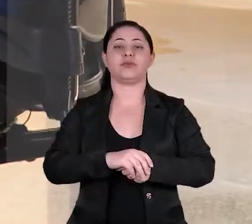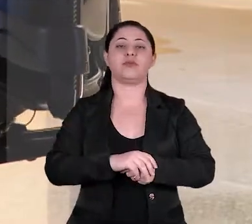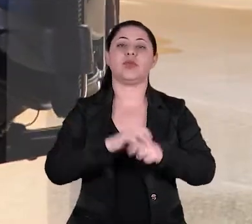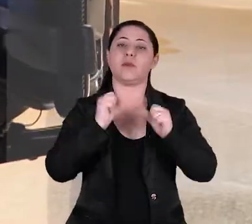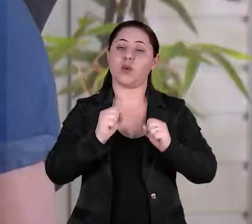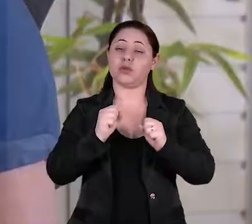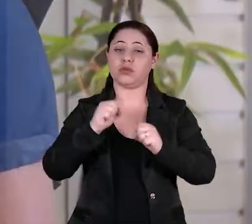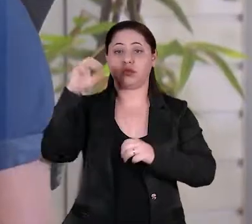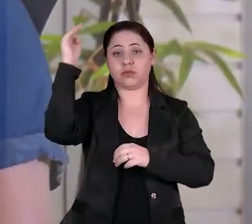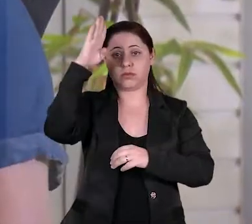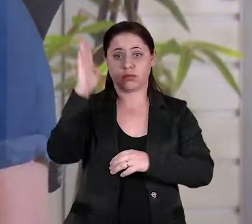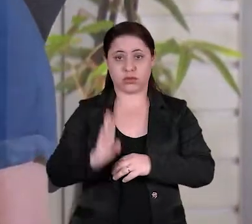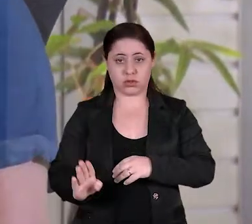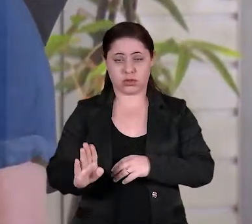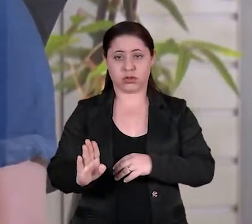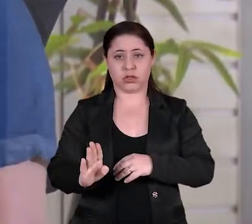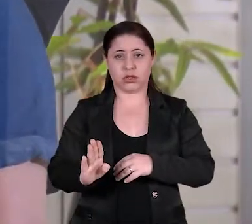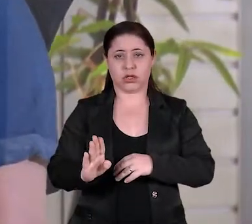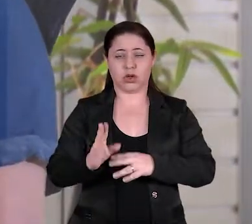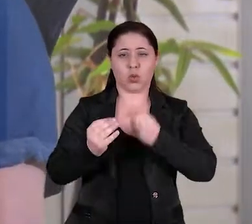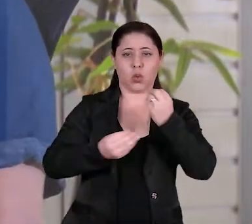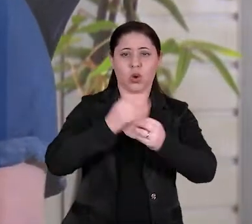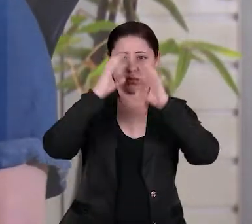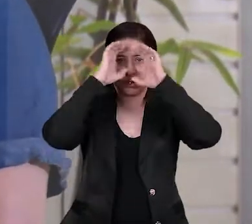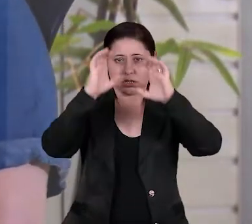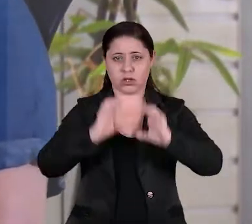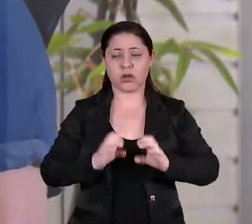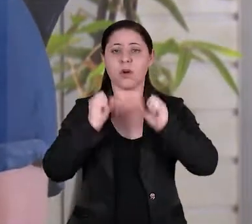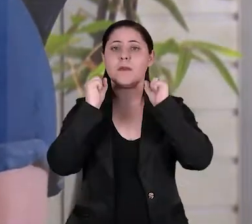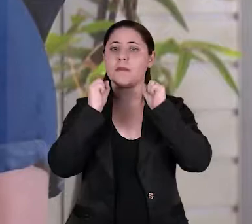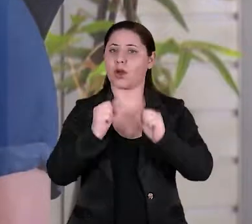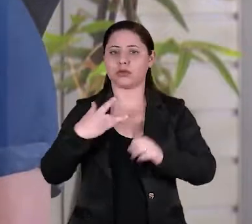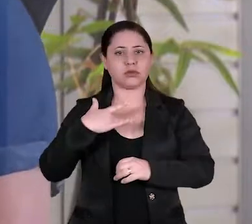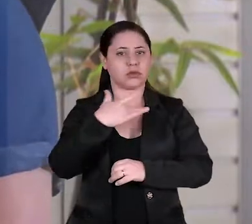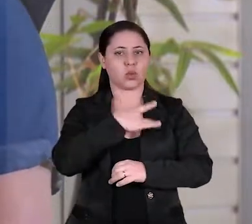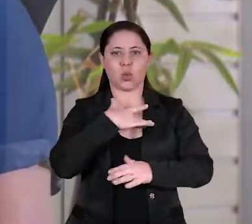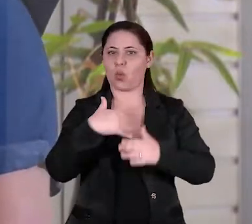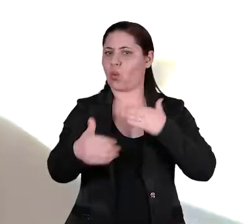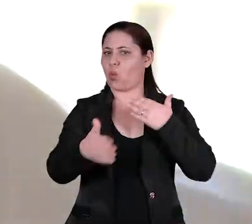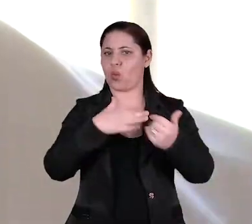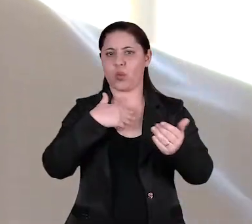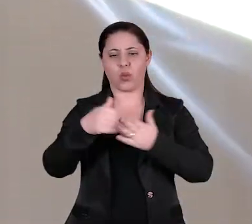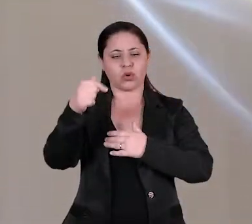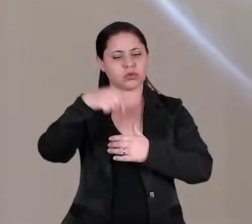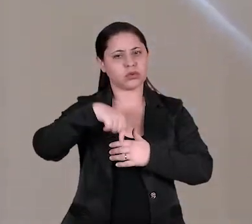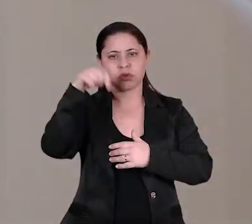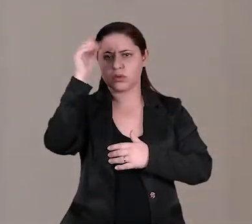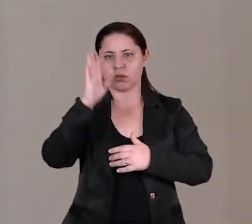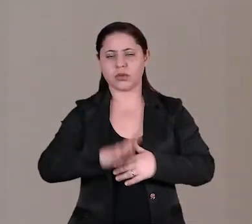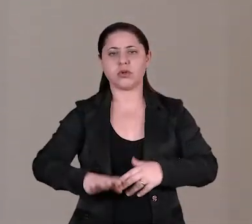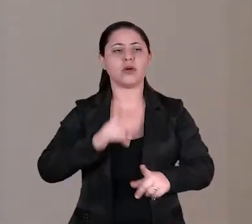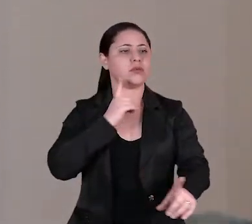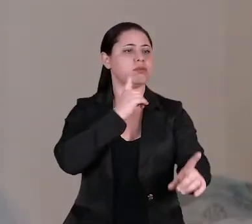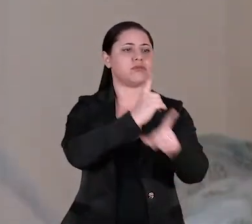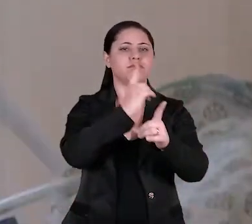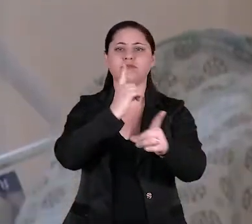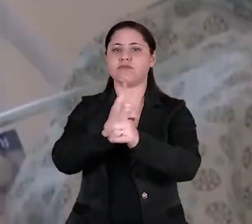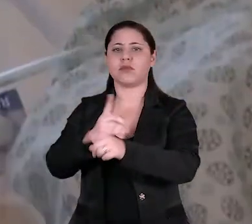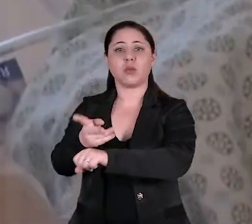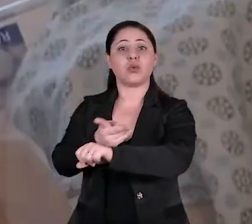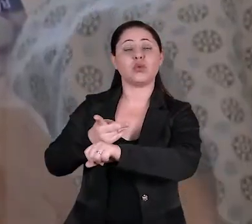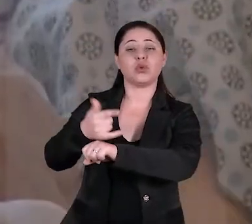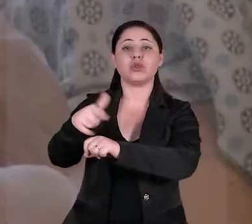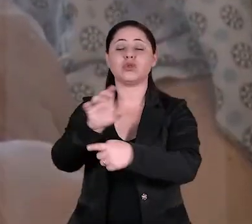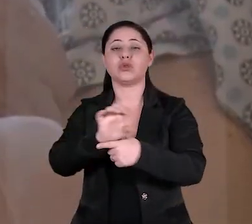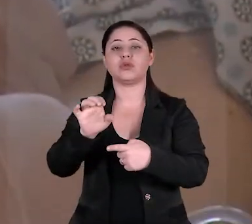O brasileiro, né, nós enquanto cidadão, a gente tem direito de receber saúde em qualquer lugar do Brasil, né? Então eu posso sim procurar uma saúde